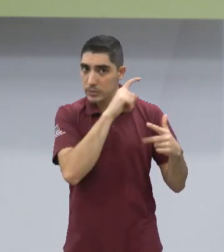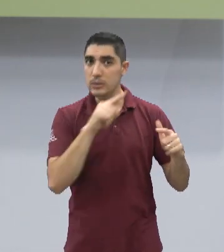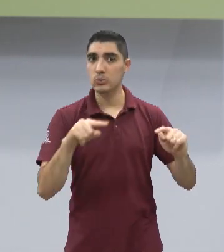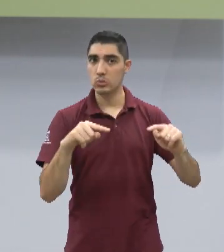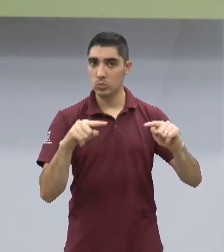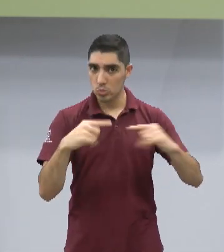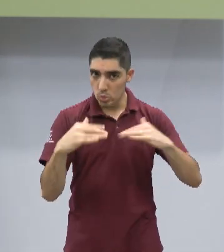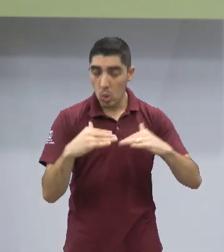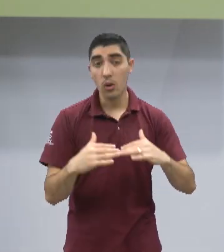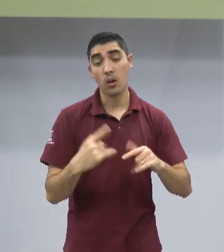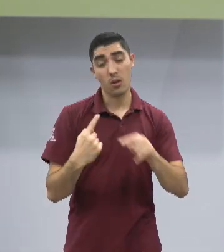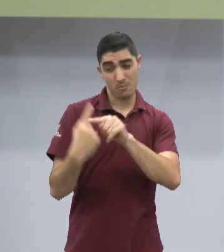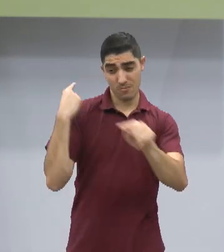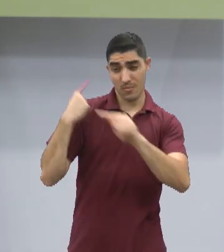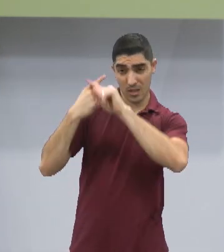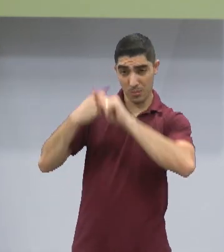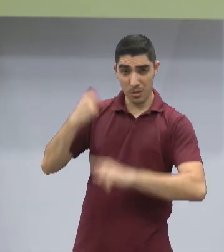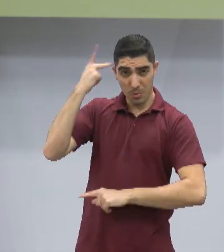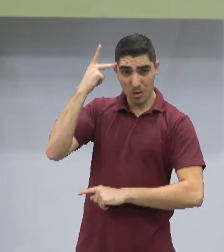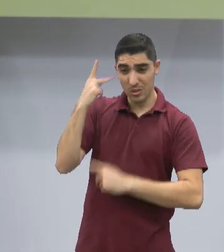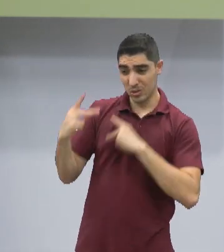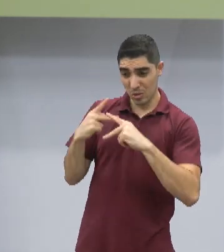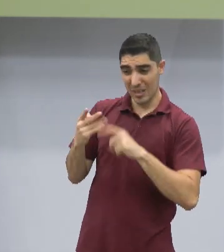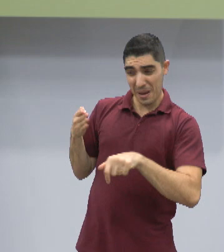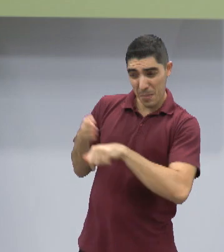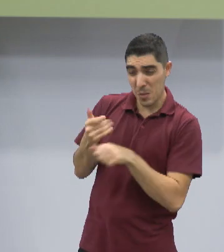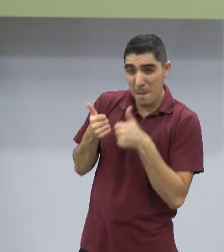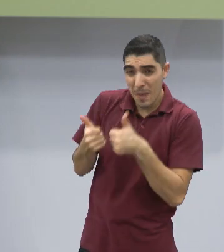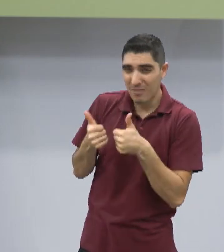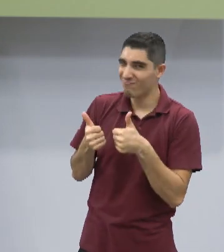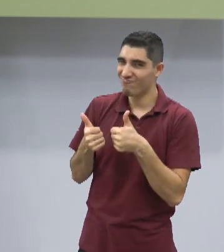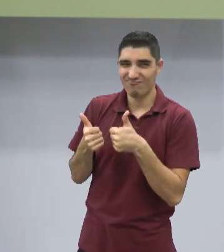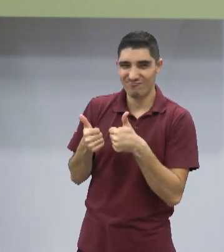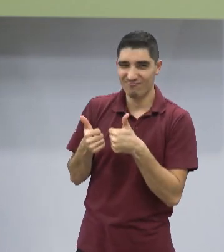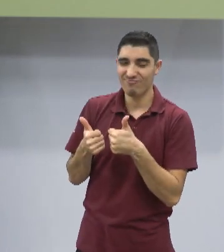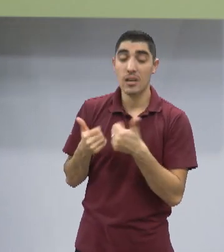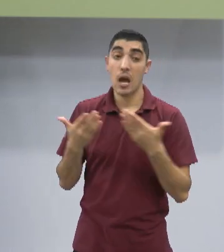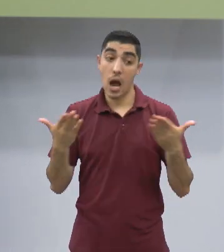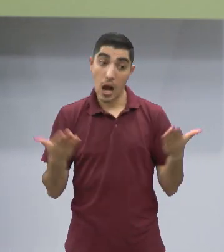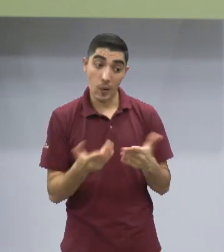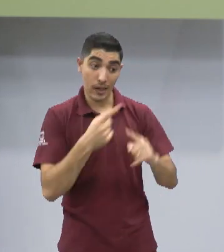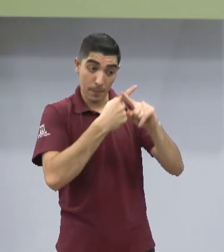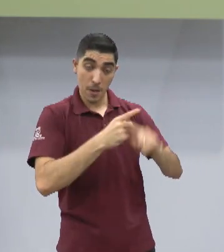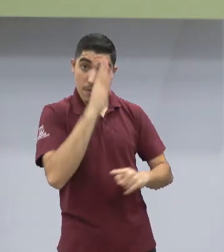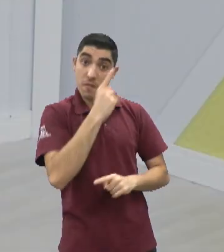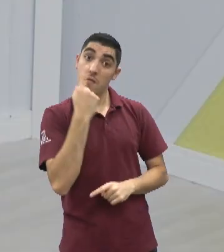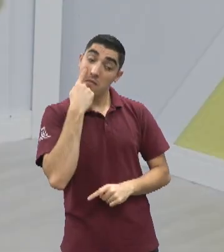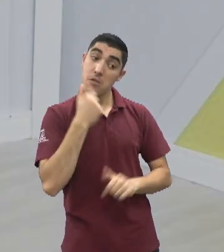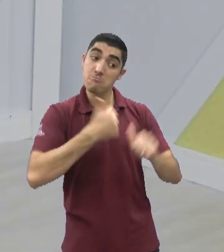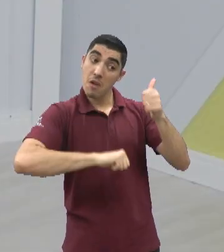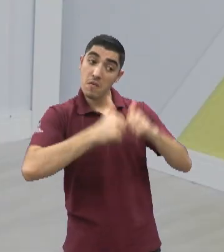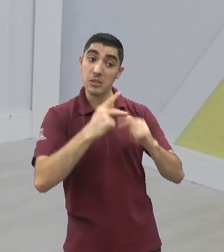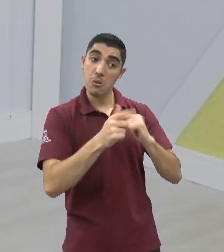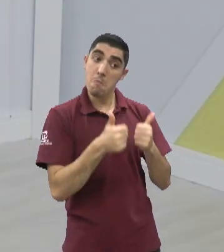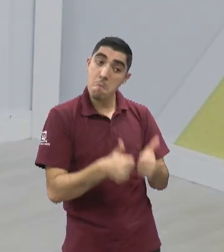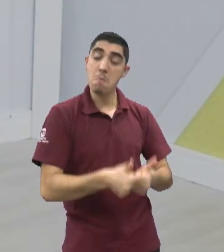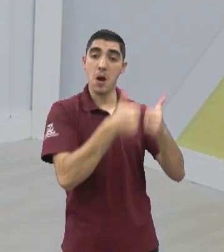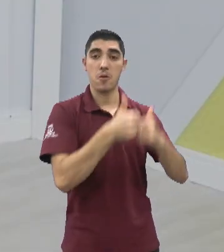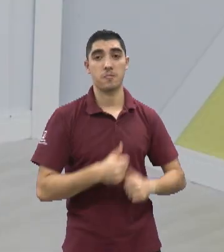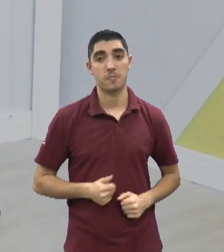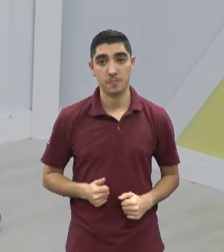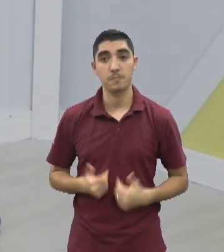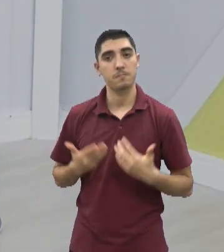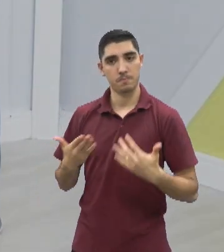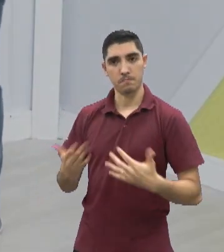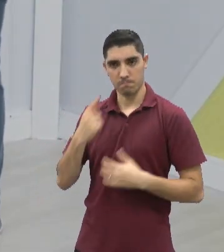não foi bem no Campeonato Paulista e agora tem essas no plural, pedreiras pela frente na Superliga. Pois é. Matheus, coloca pra gente aqui a